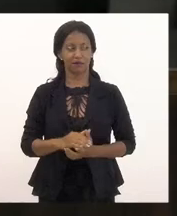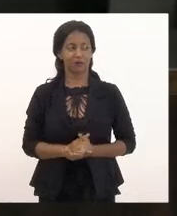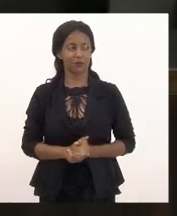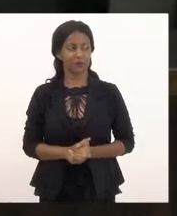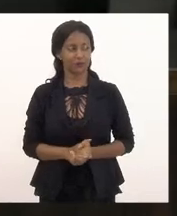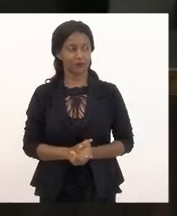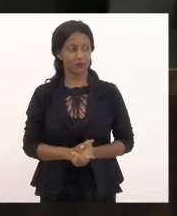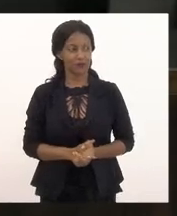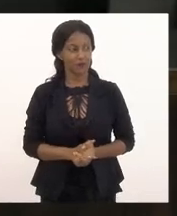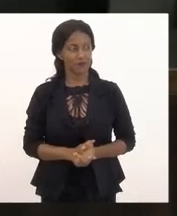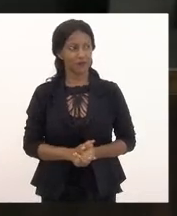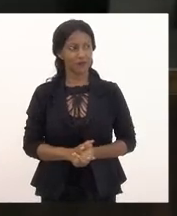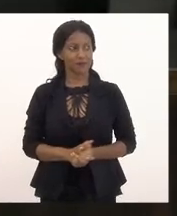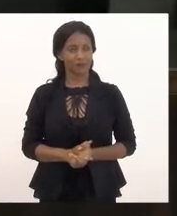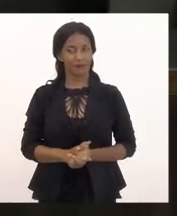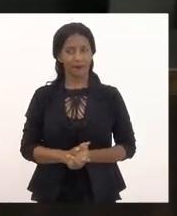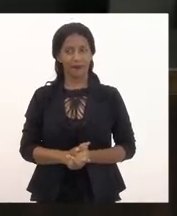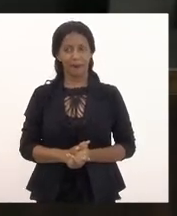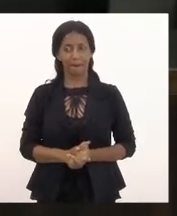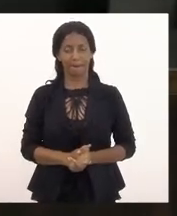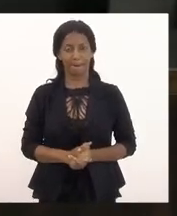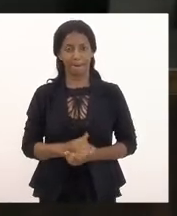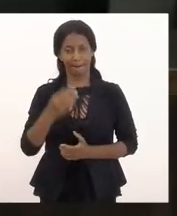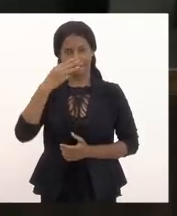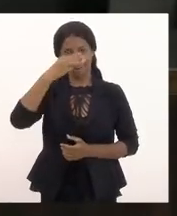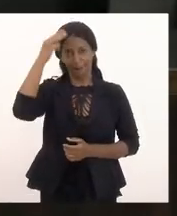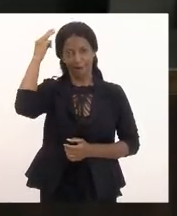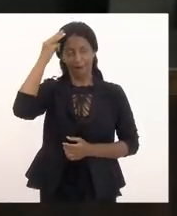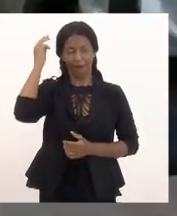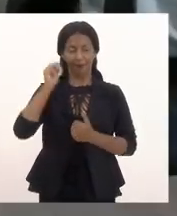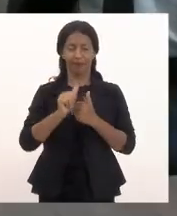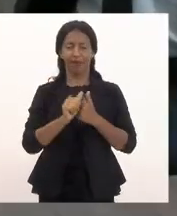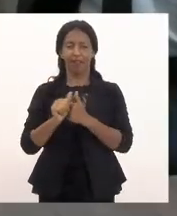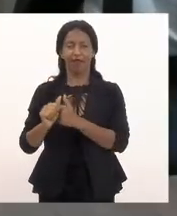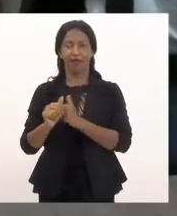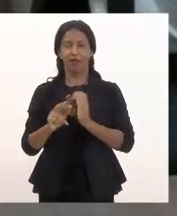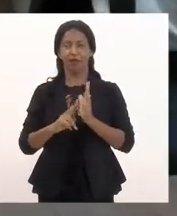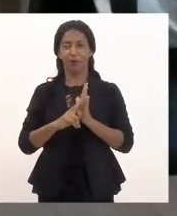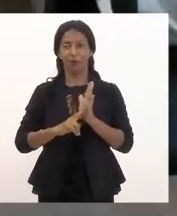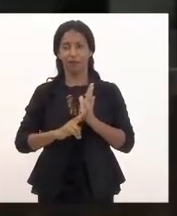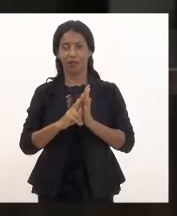Deputado Chico Machado. Deputado Márcio Pacheco. Acompanho o relator.